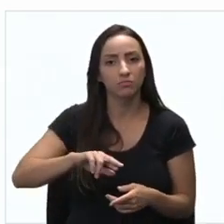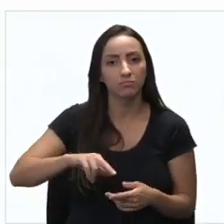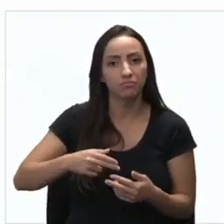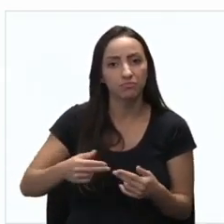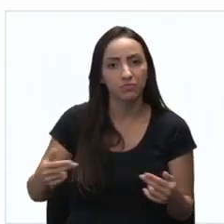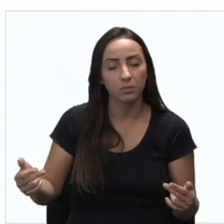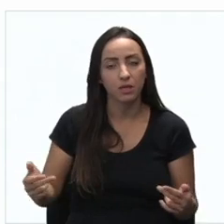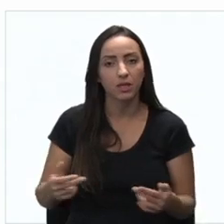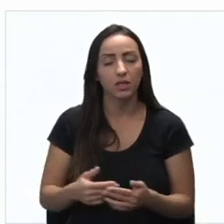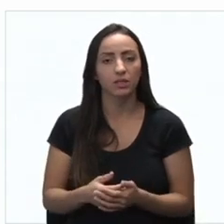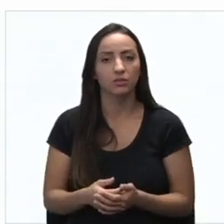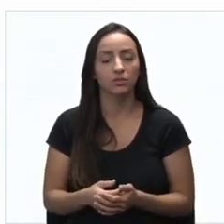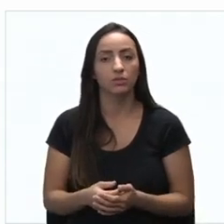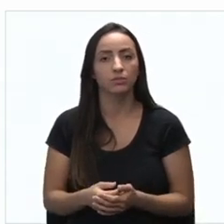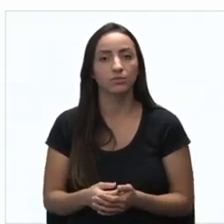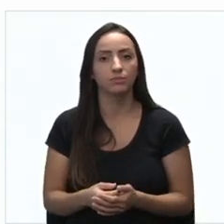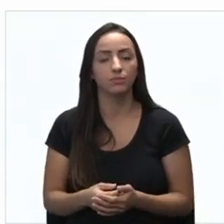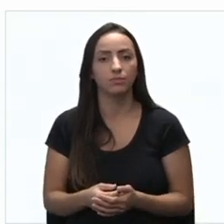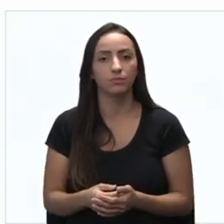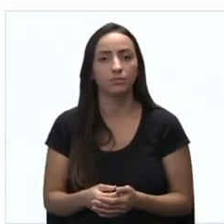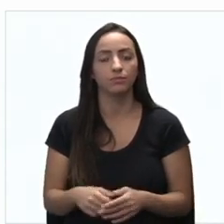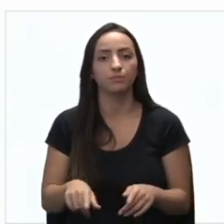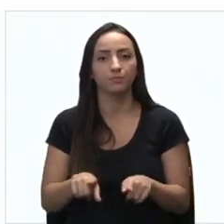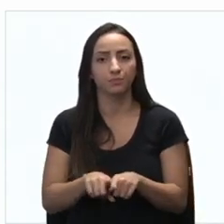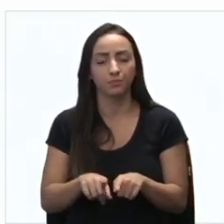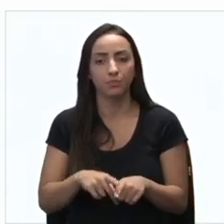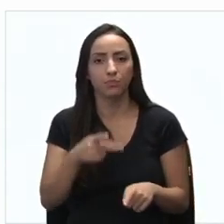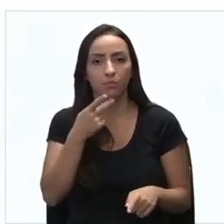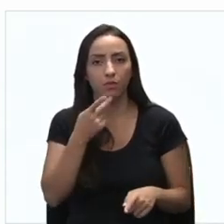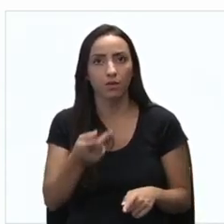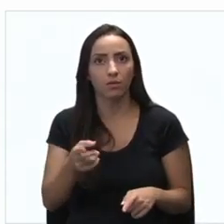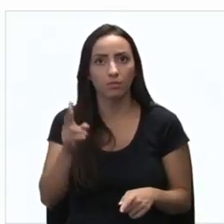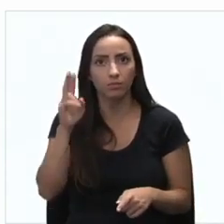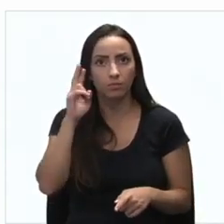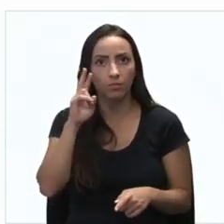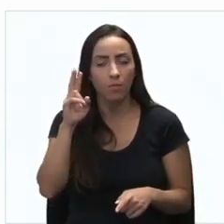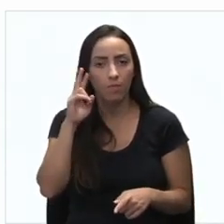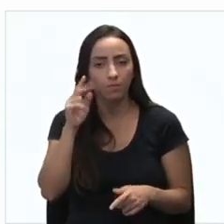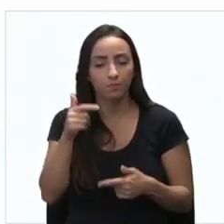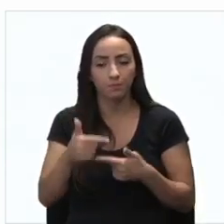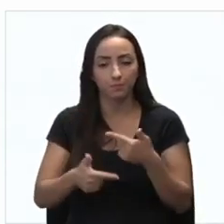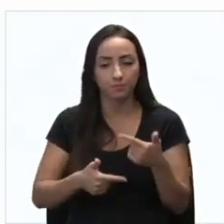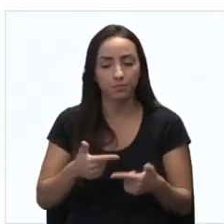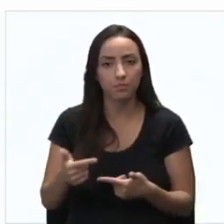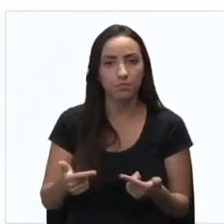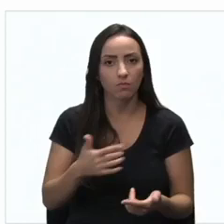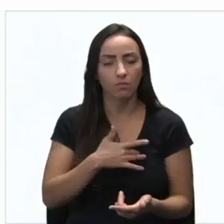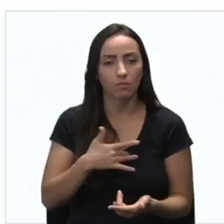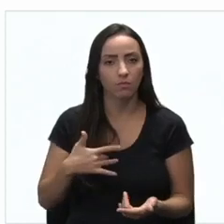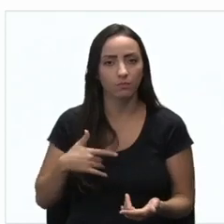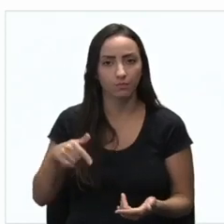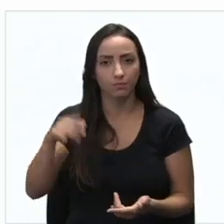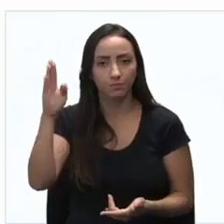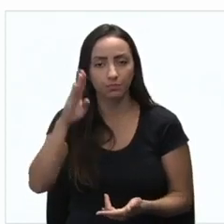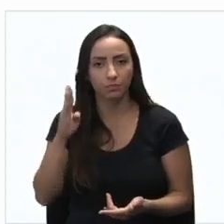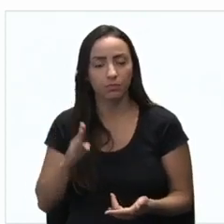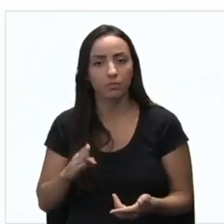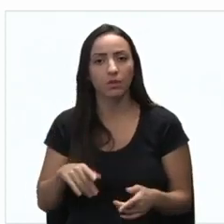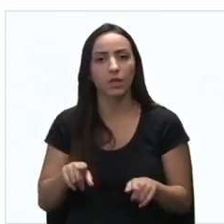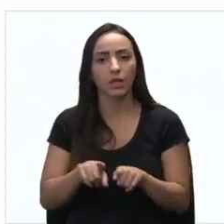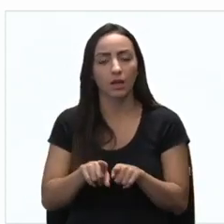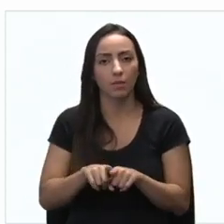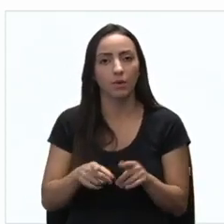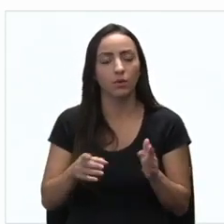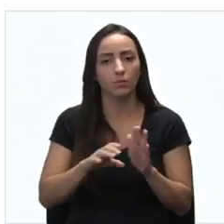também. Vamos falar sobre a história do trabalho em saúde no Brasil, a concepção atual